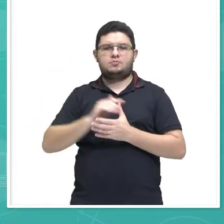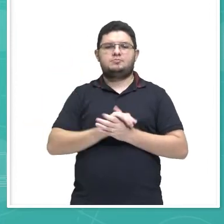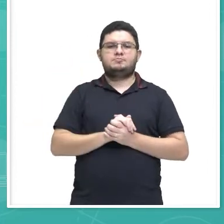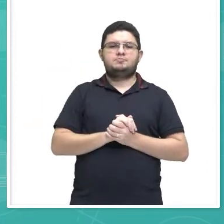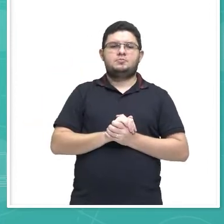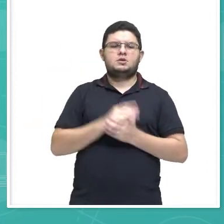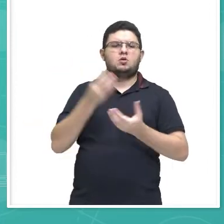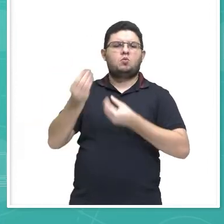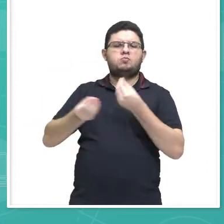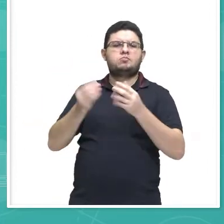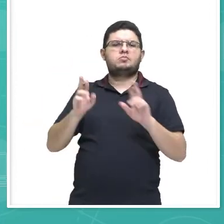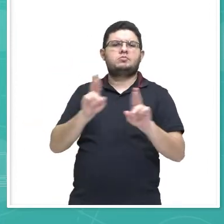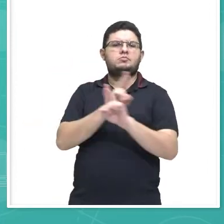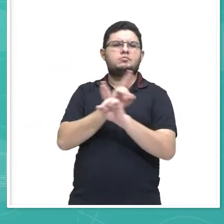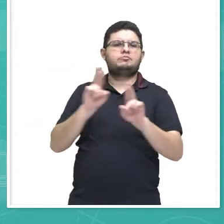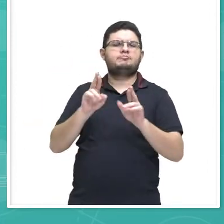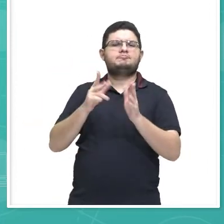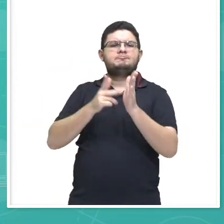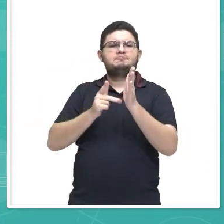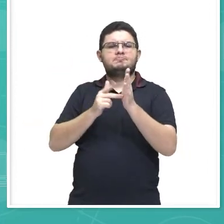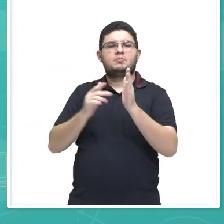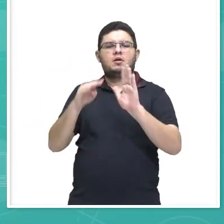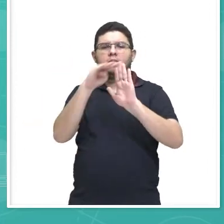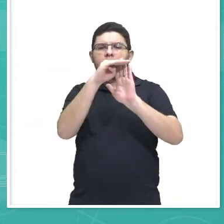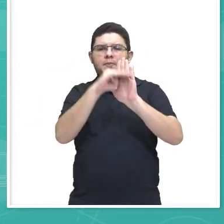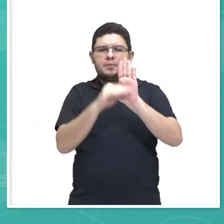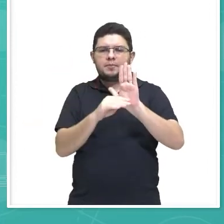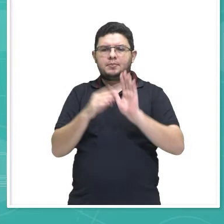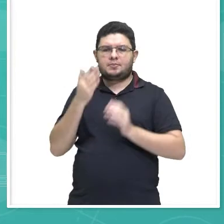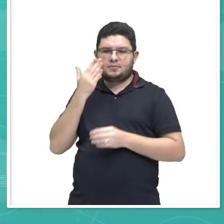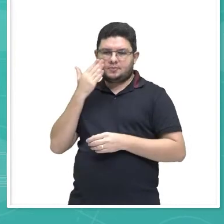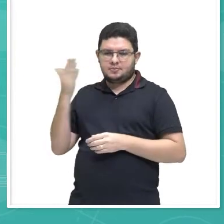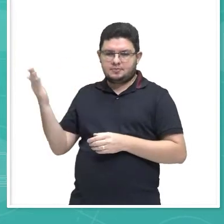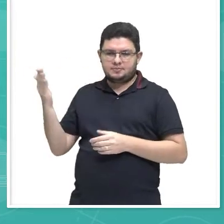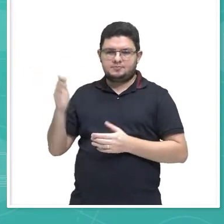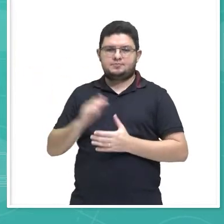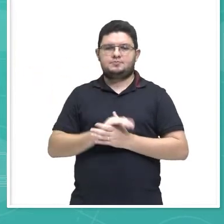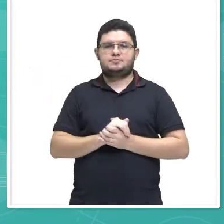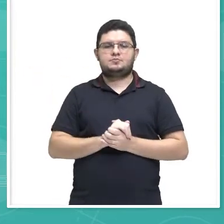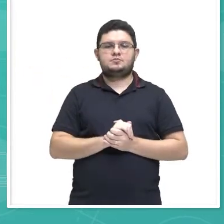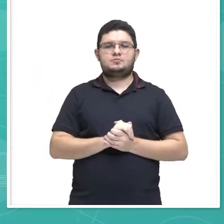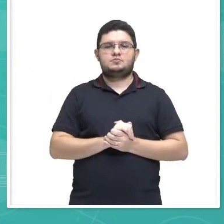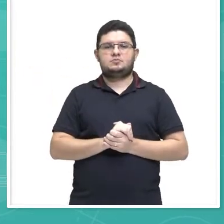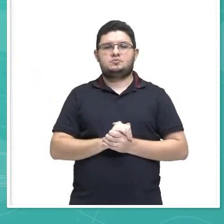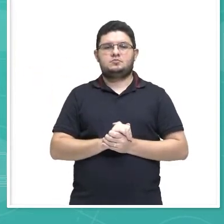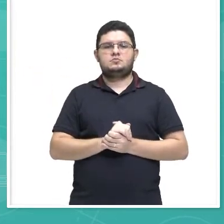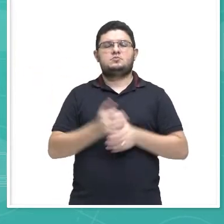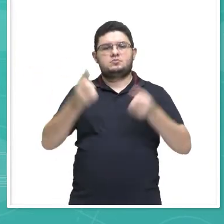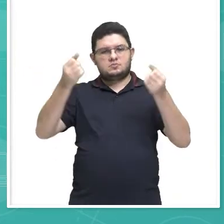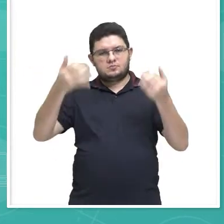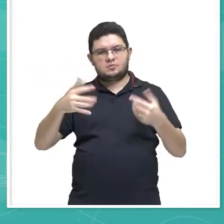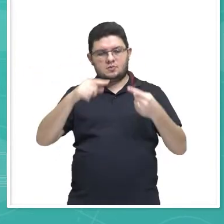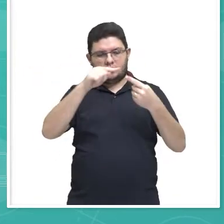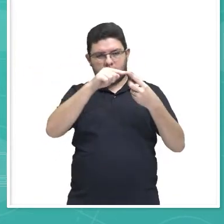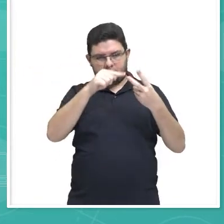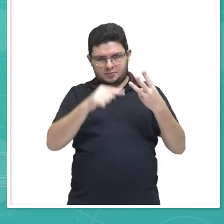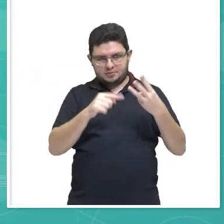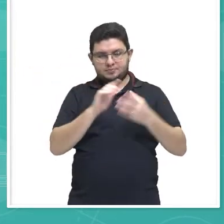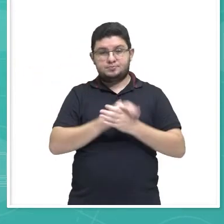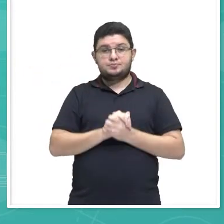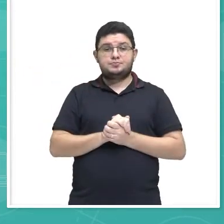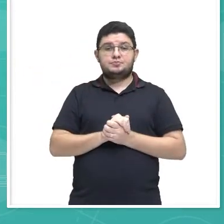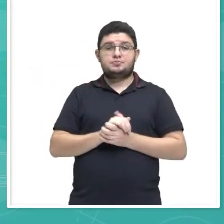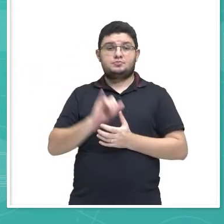essa relação aí da pontuação nas competições de judô? Vamos ver cada um deles, um por um. Então é o seguinte, o